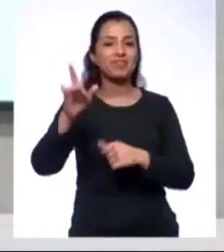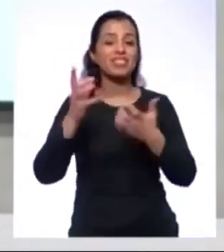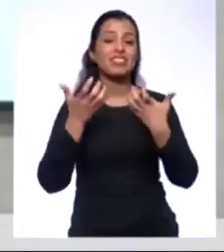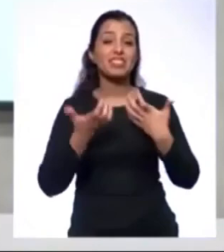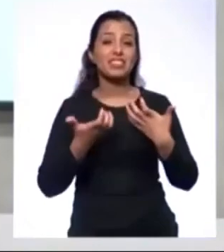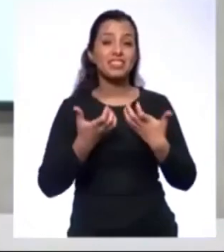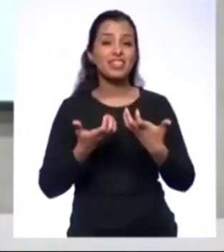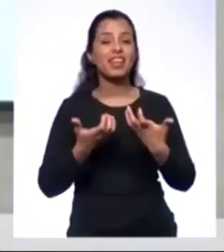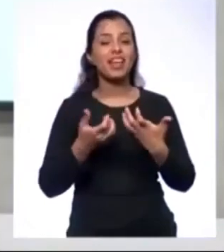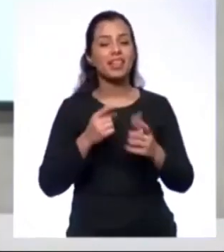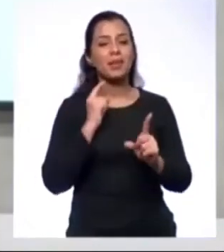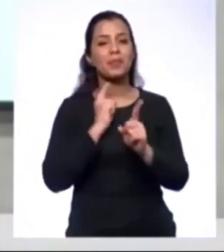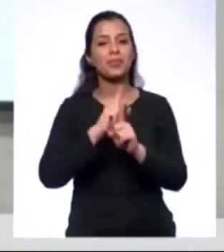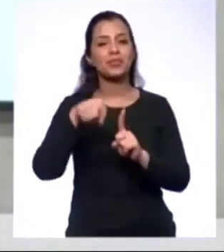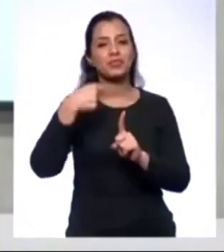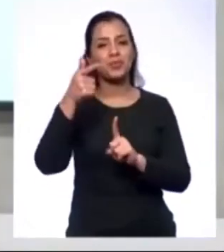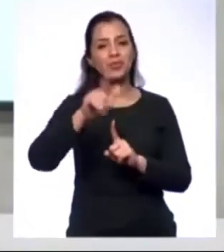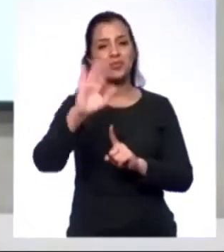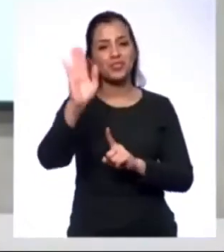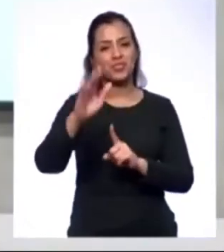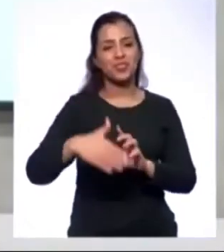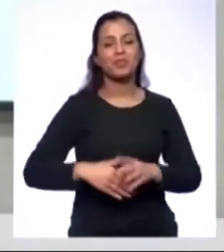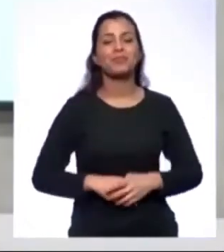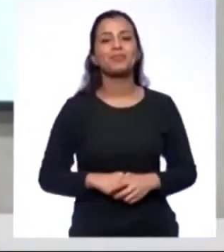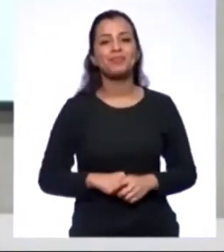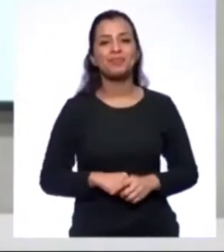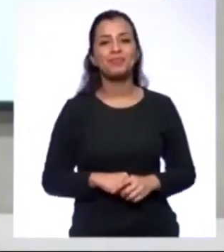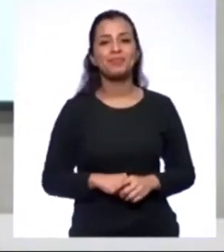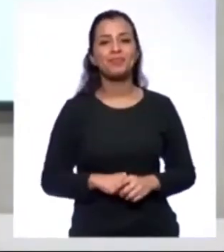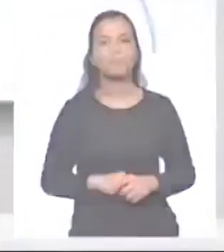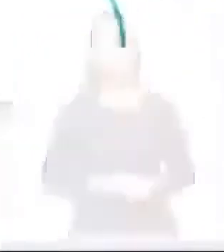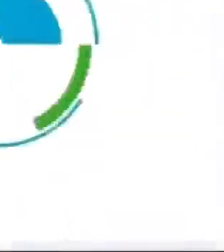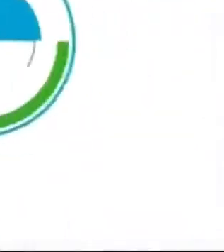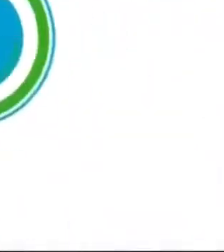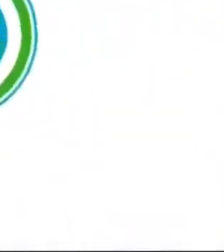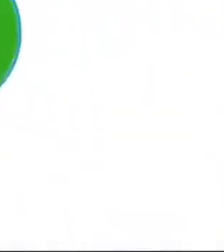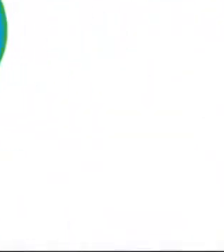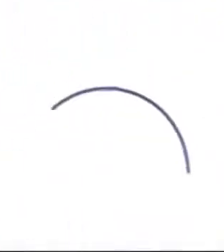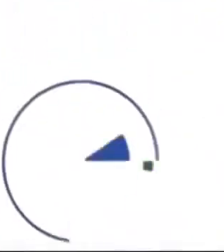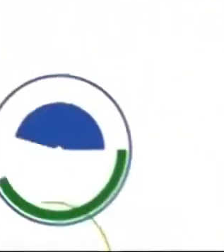quiser aí até uma próxima valeu aí